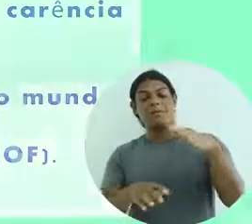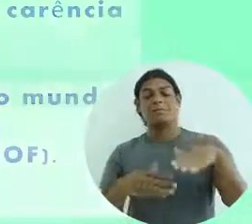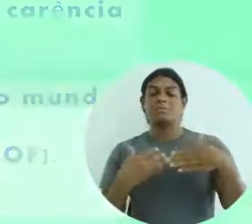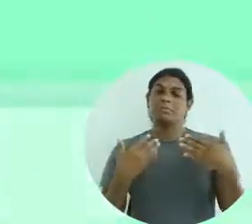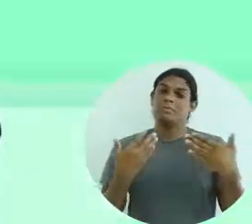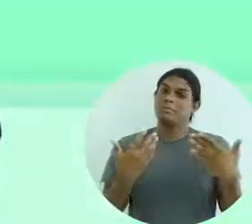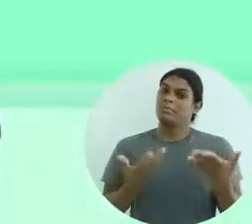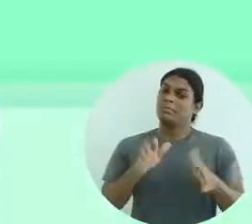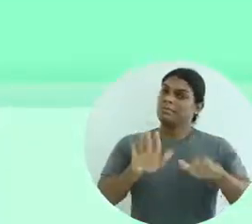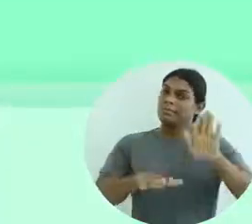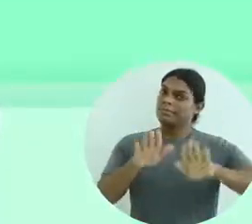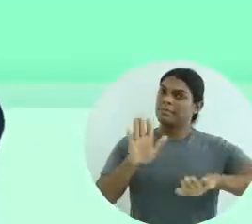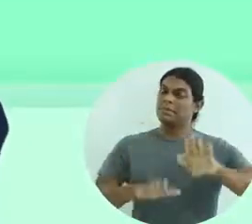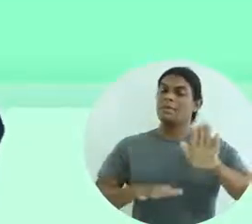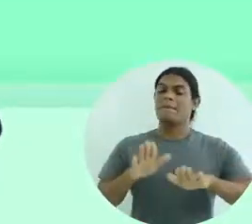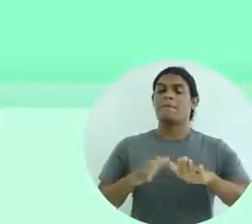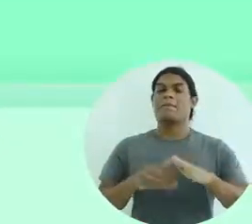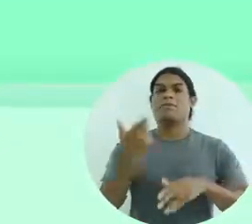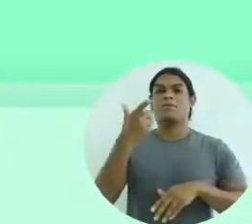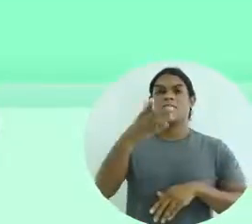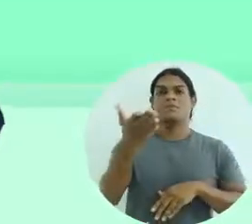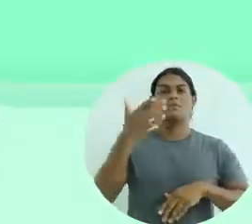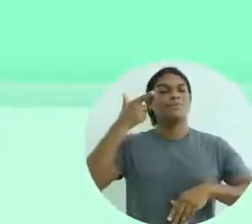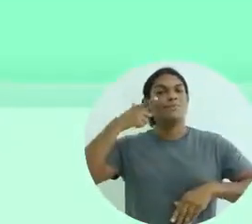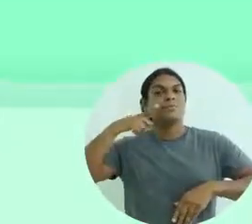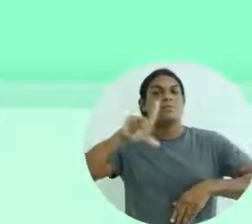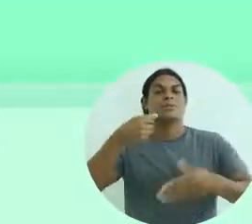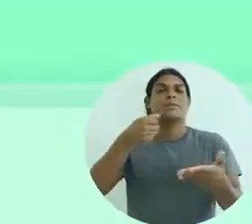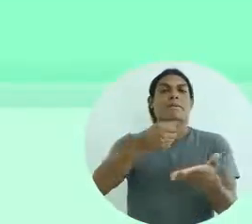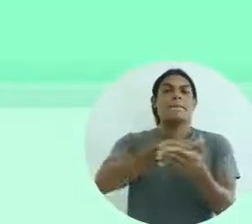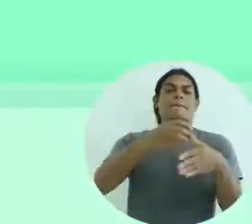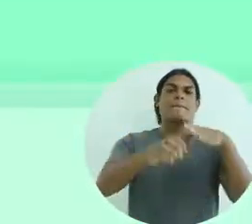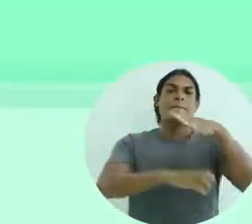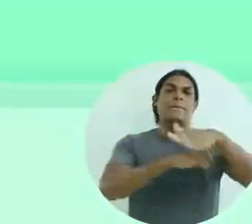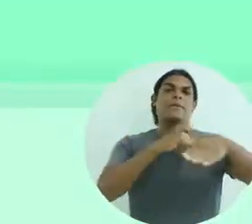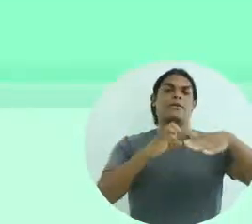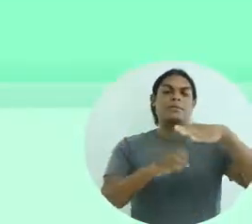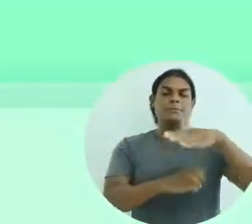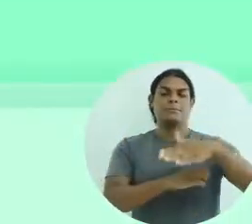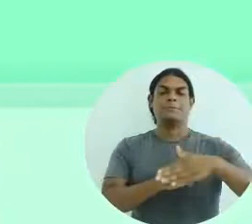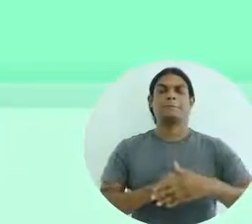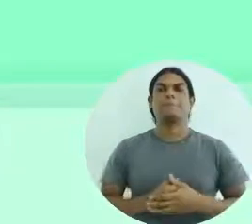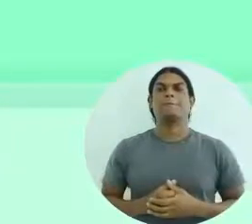pode pagar os seus fornecedores, os seus funcionários com esse dinheiro que